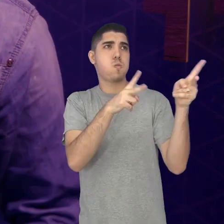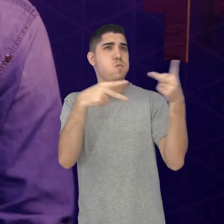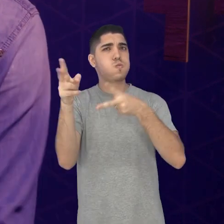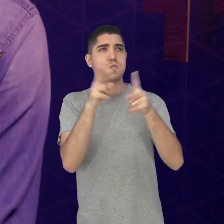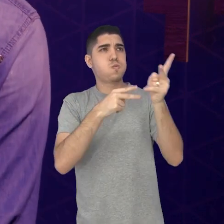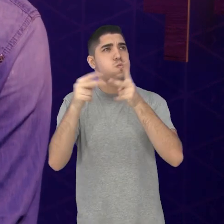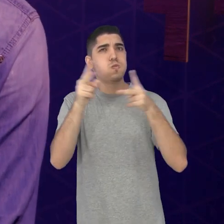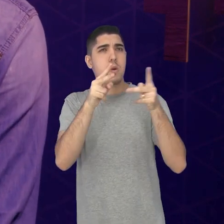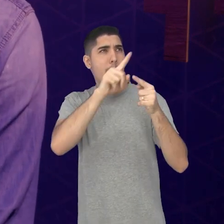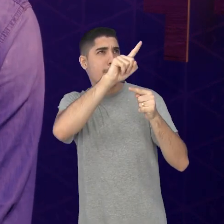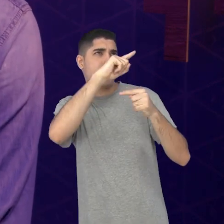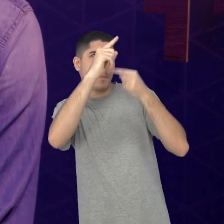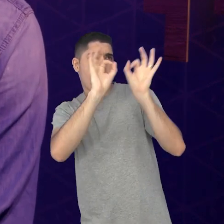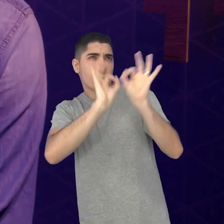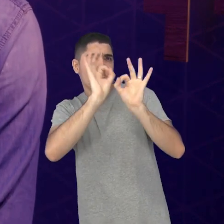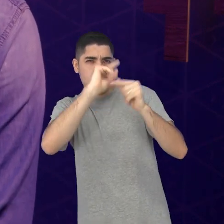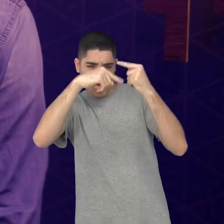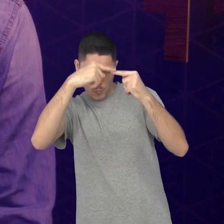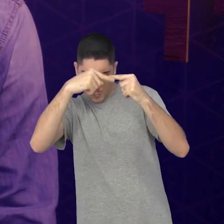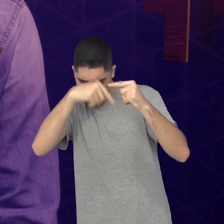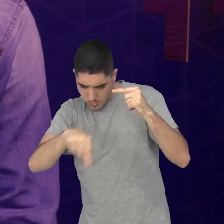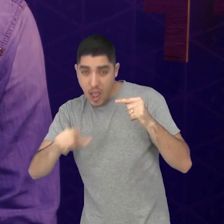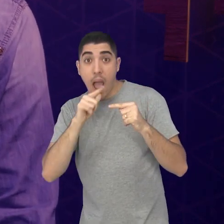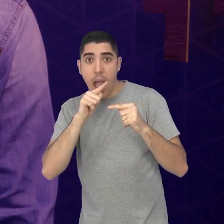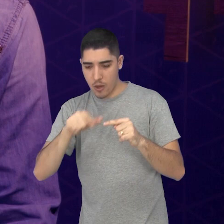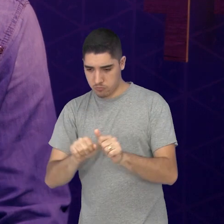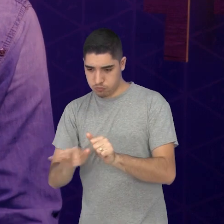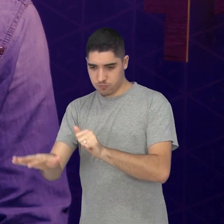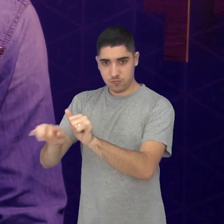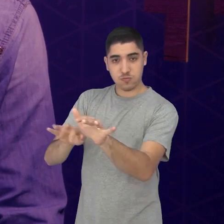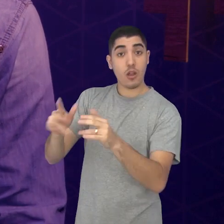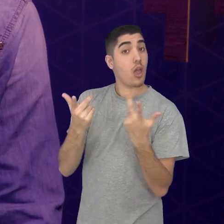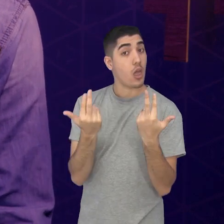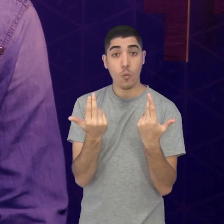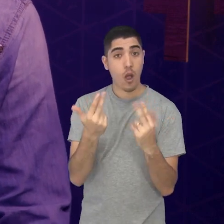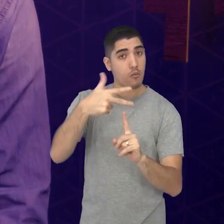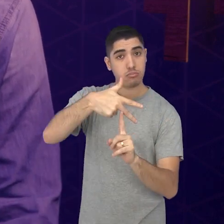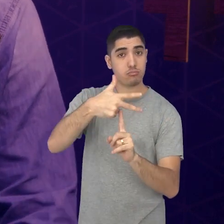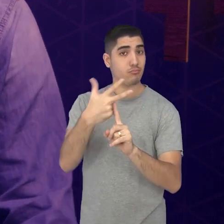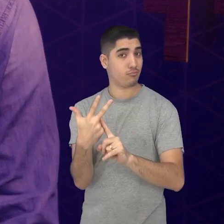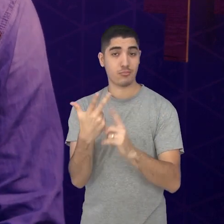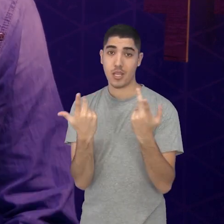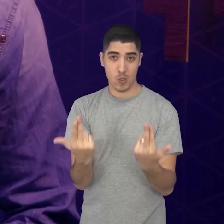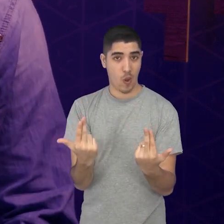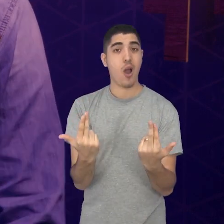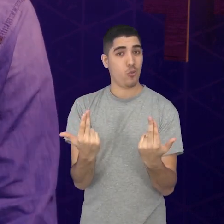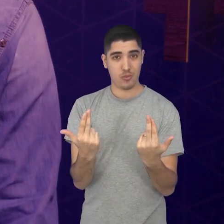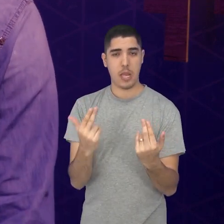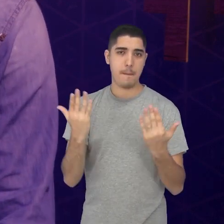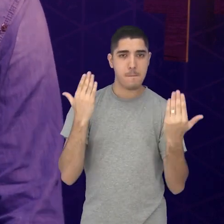para bombear a água lá e tudo mais. É um exemplo de energia eólica. Tudo bem,